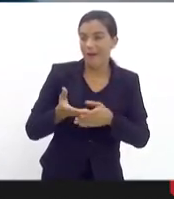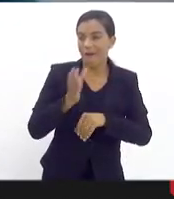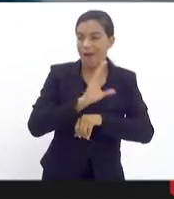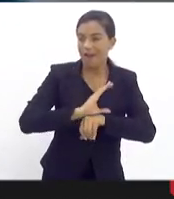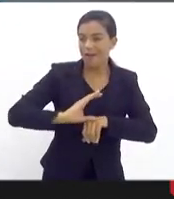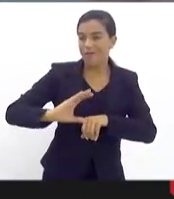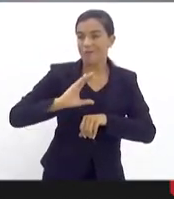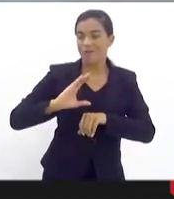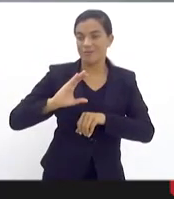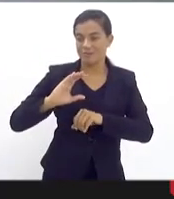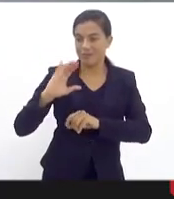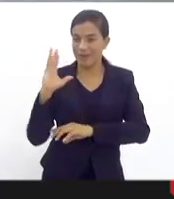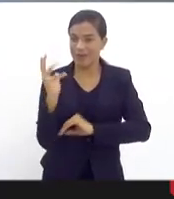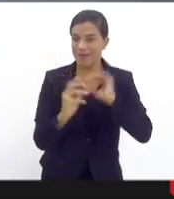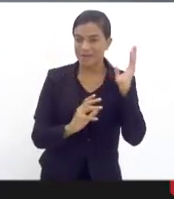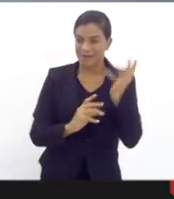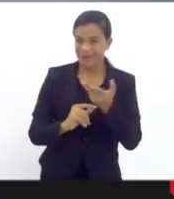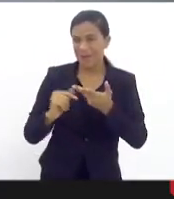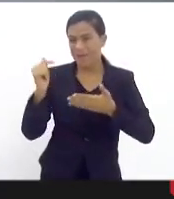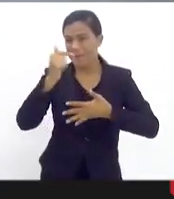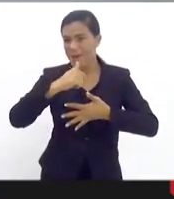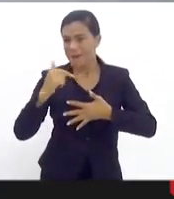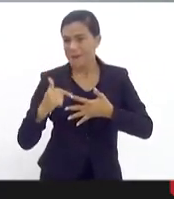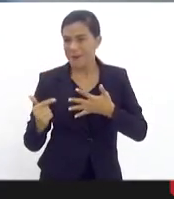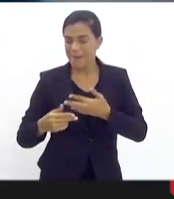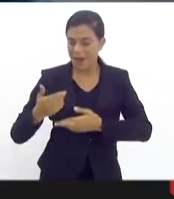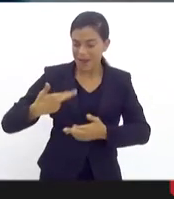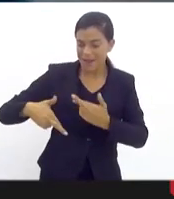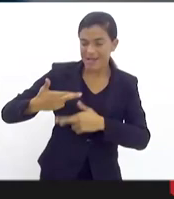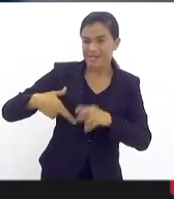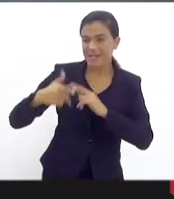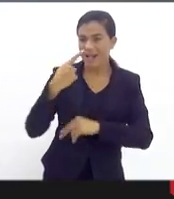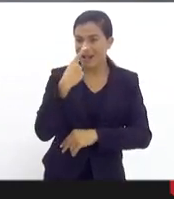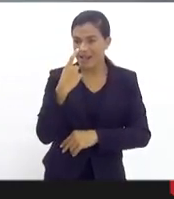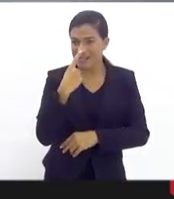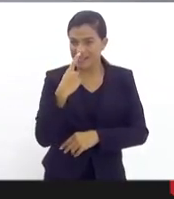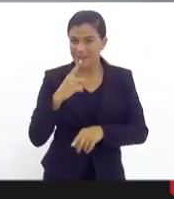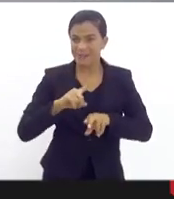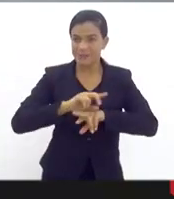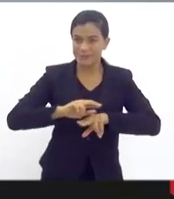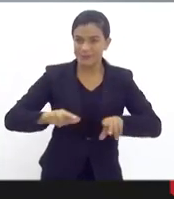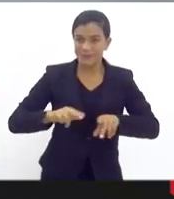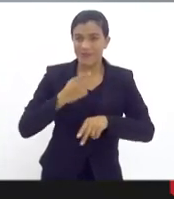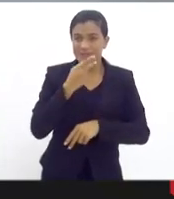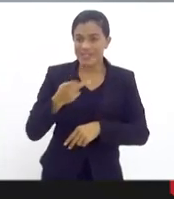com práticas, etc., etc., reciclagem de lixo, visita aos parques,